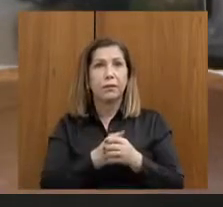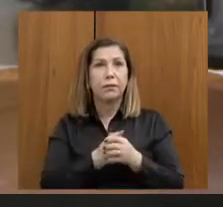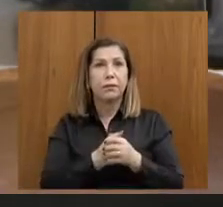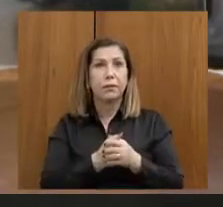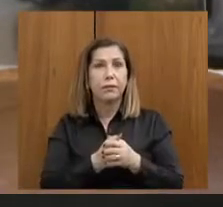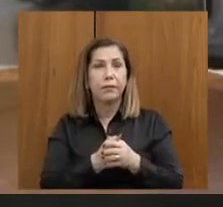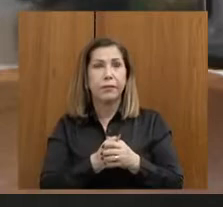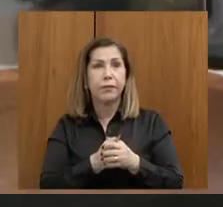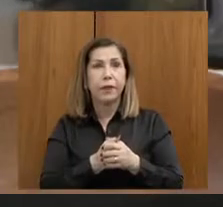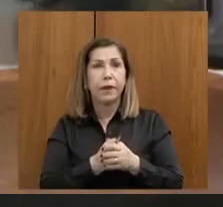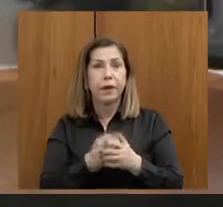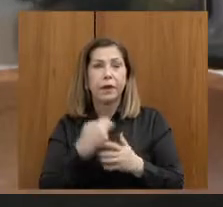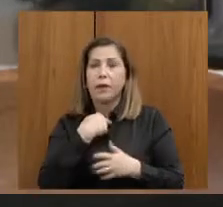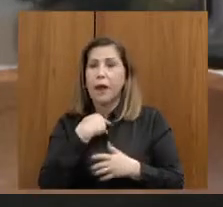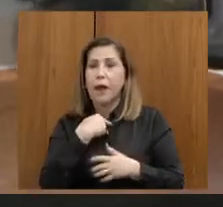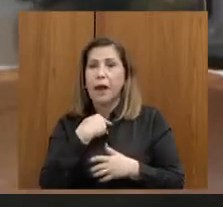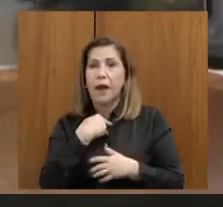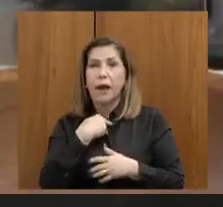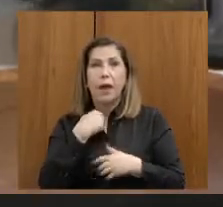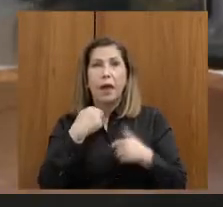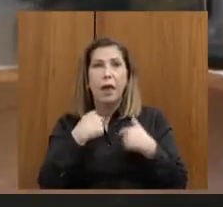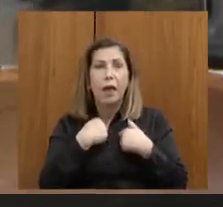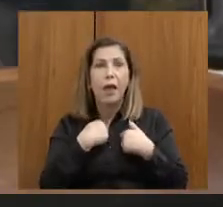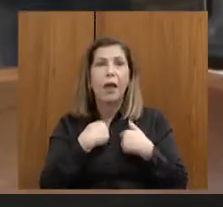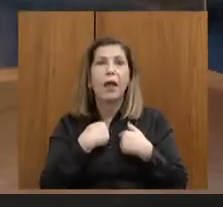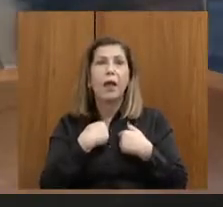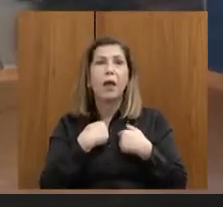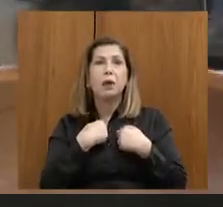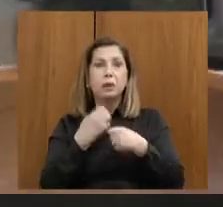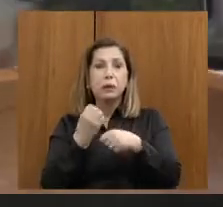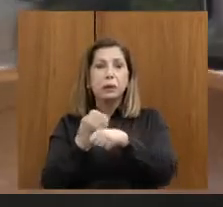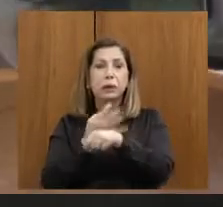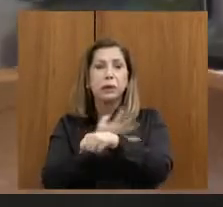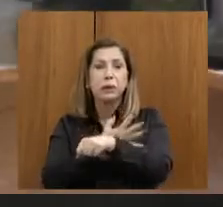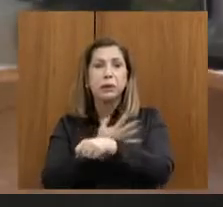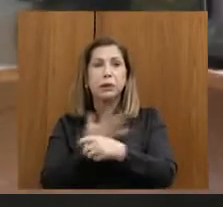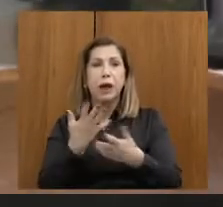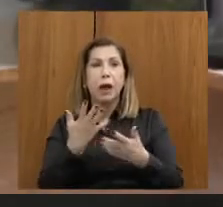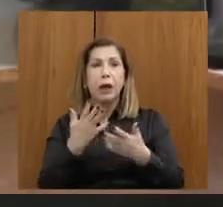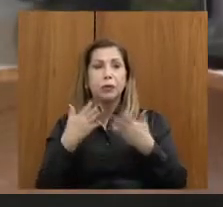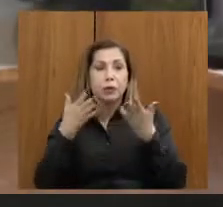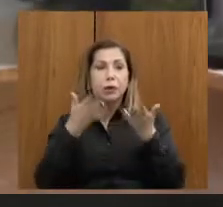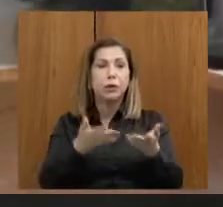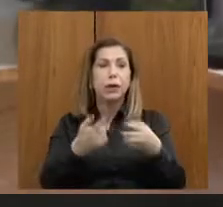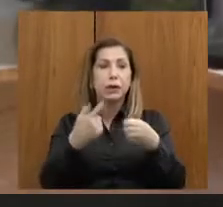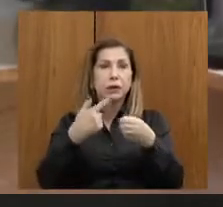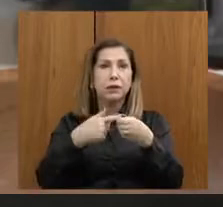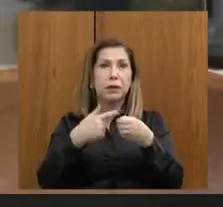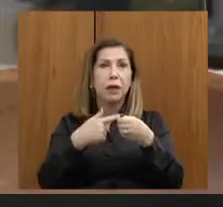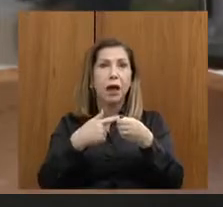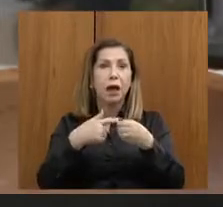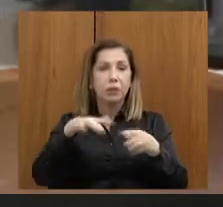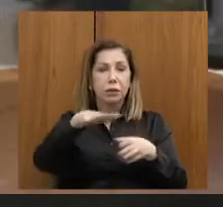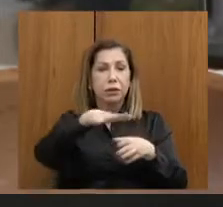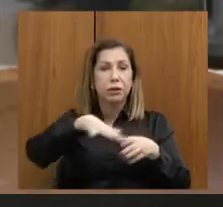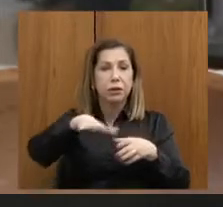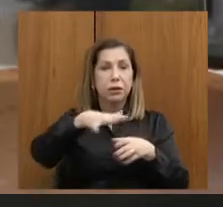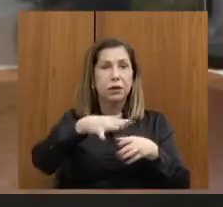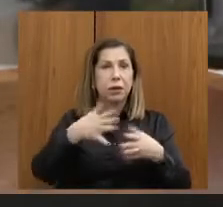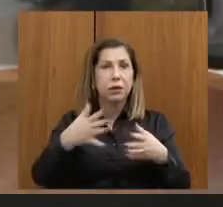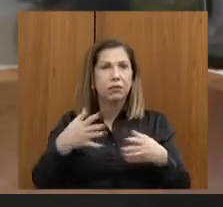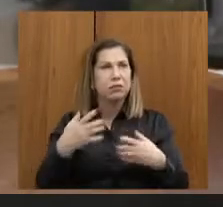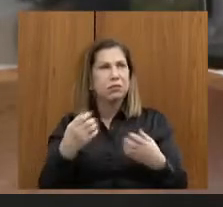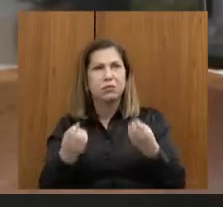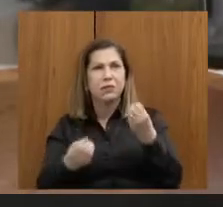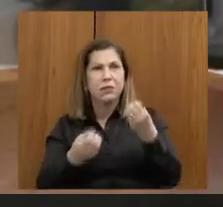e não dá mais para poder dizer eu fiquei sensibilizado quando eu cheguei numa cidade ou no território que provocou essa